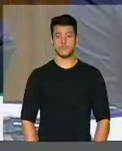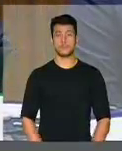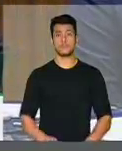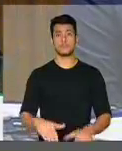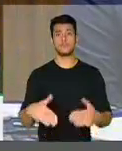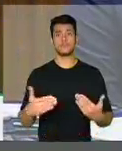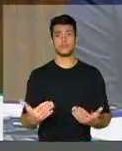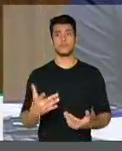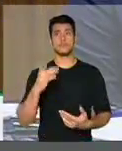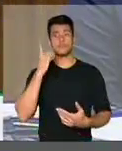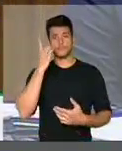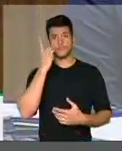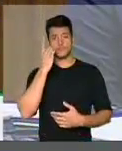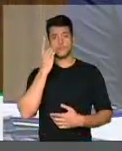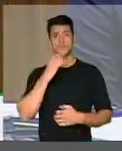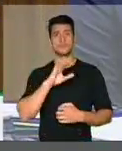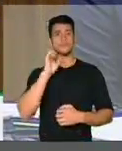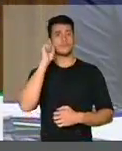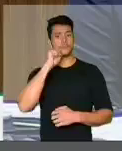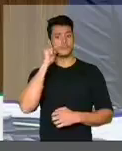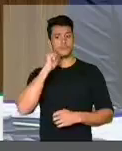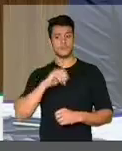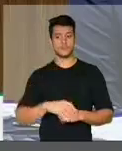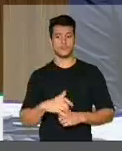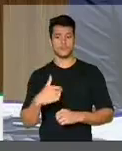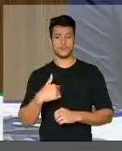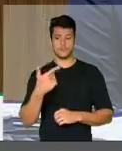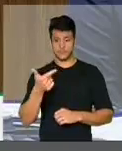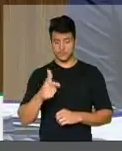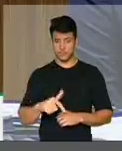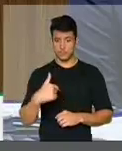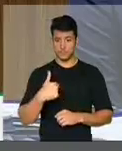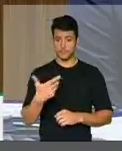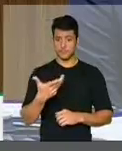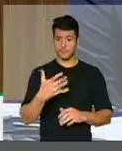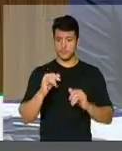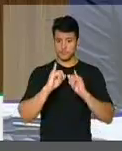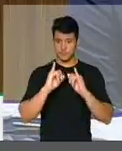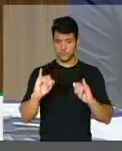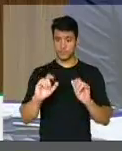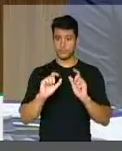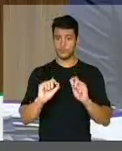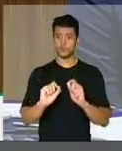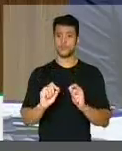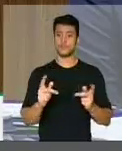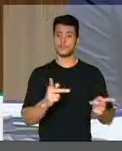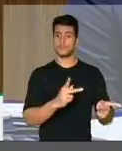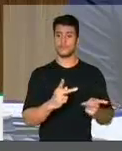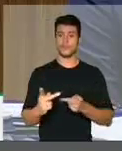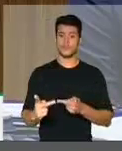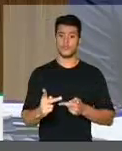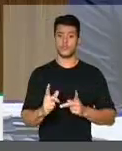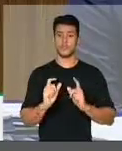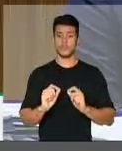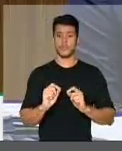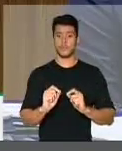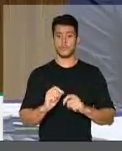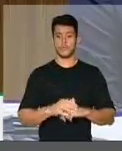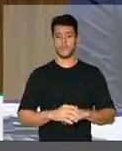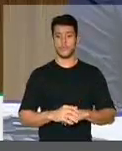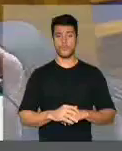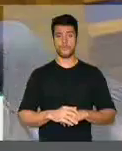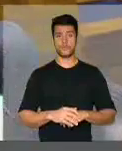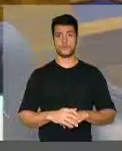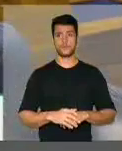senadoras, rapidamente, eu quero fazer o registro da visita de solidariedade que fez